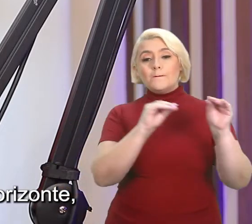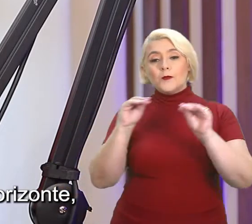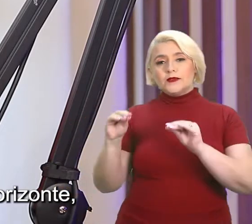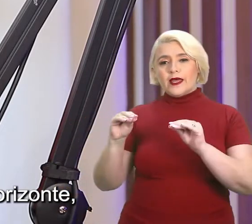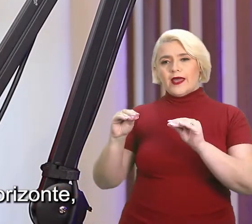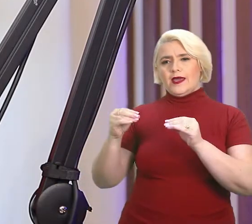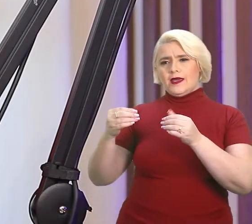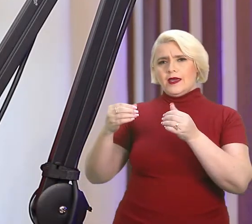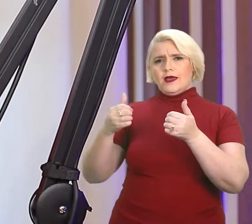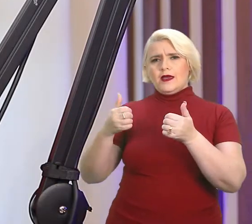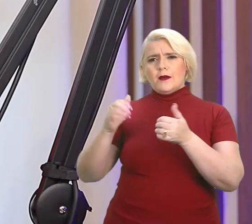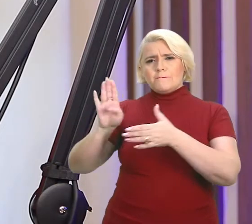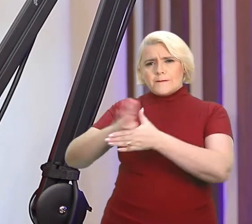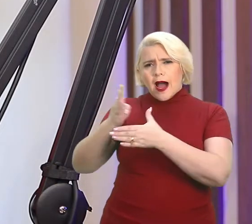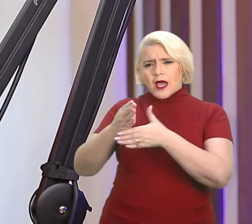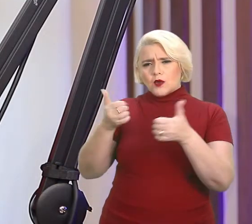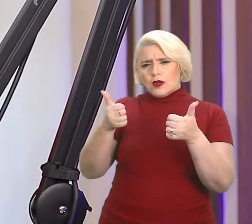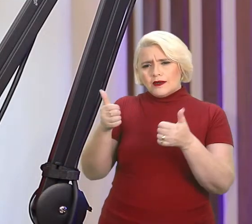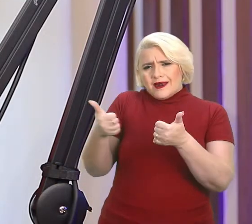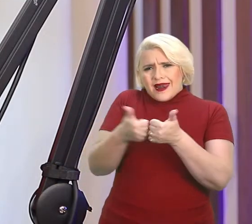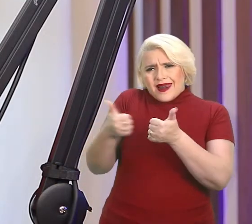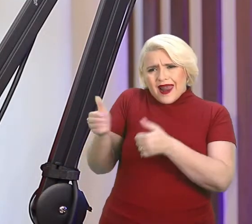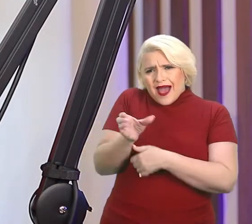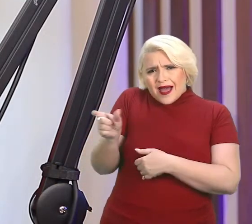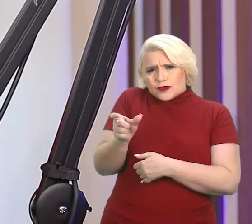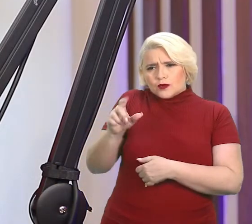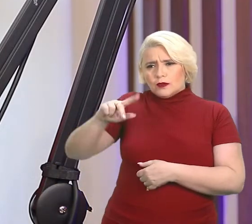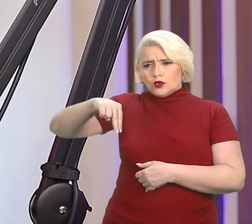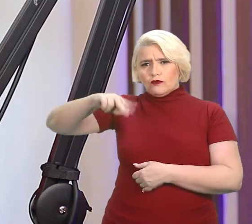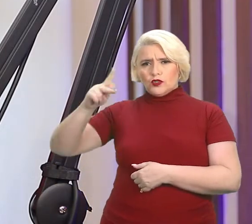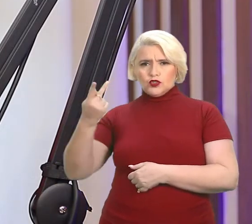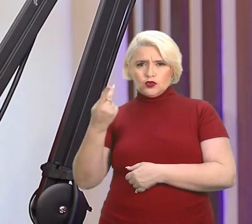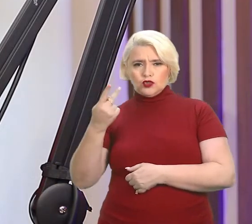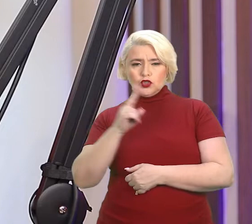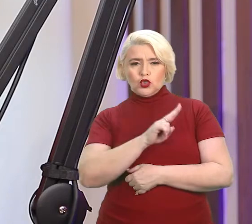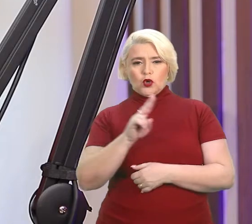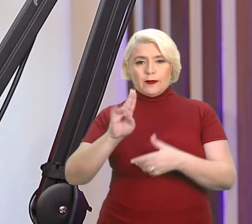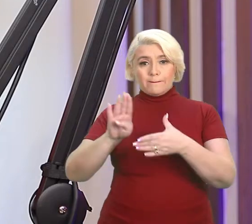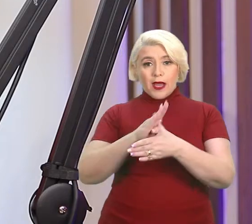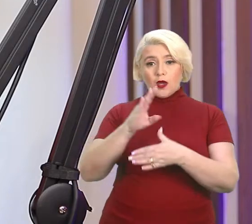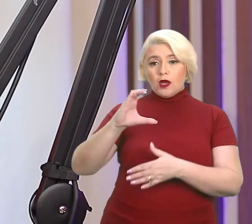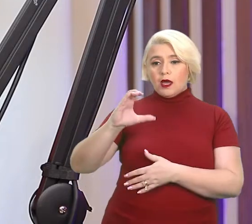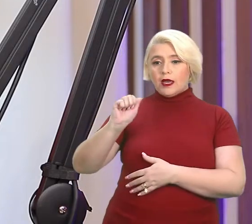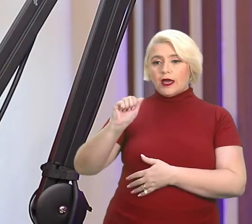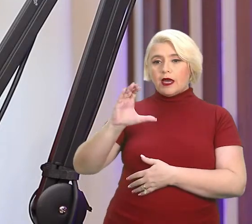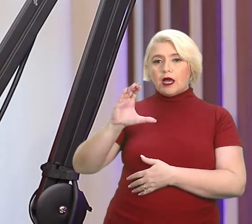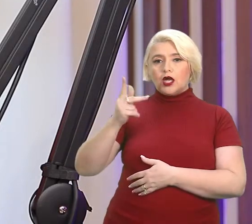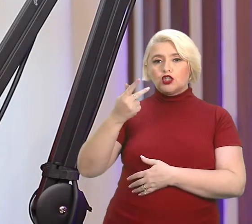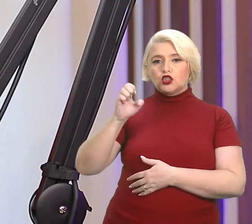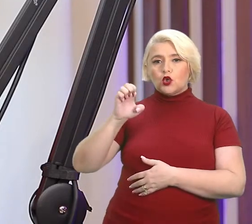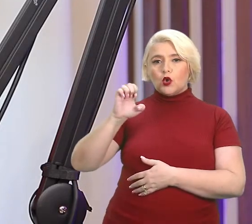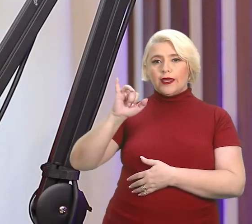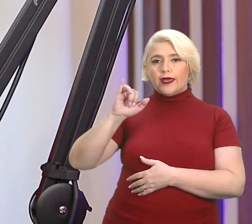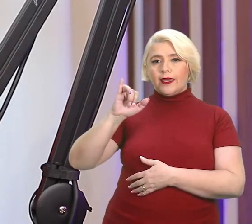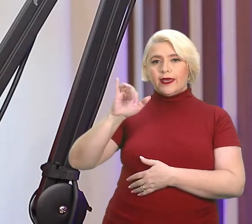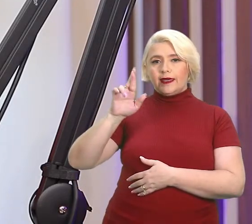do Novo Horizonte. Divide uma rua que separa os dois bairros, né? E aí